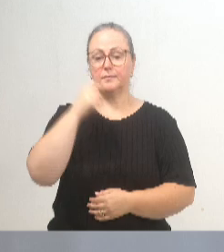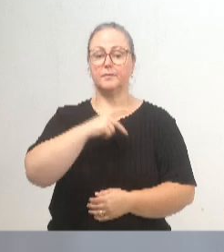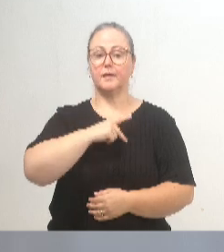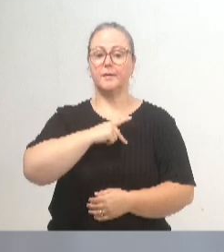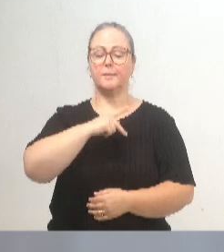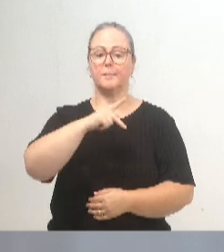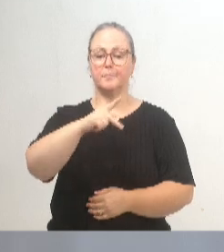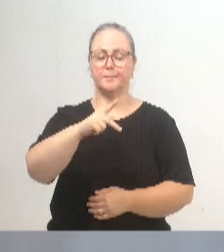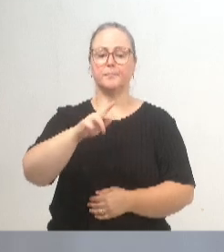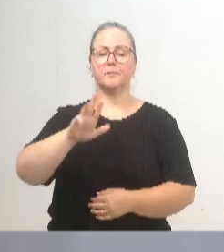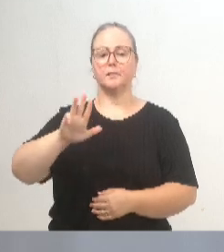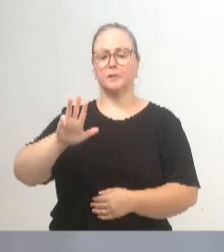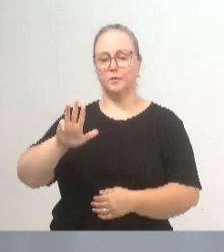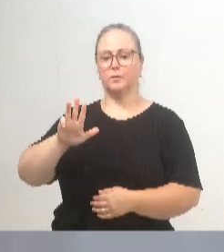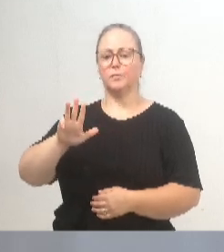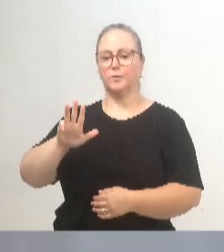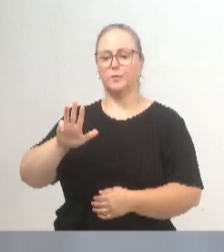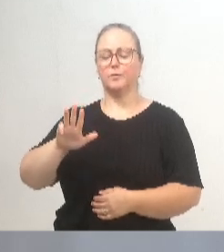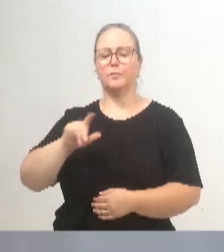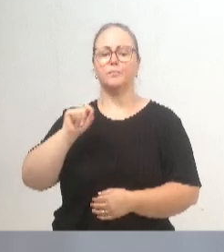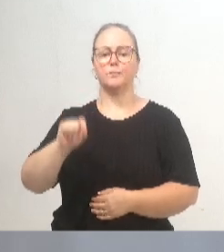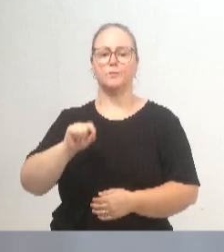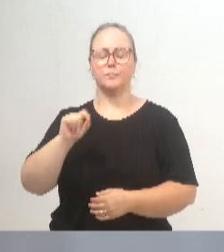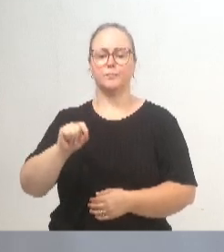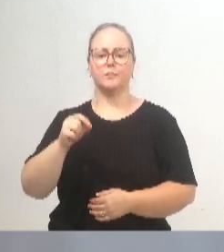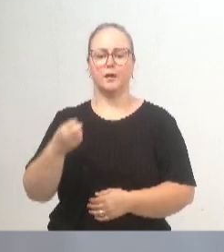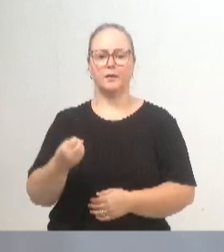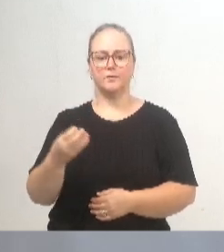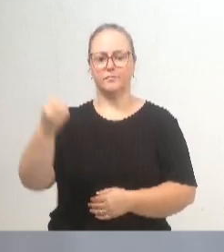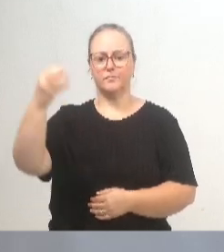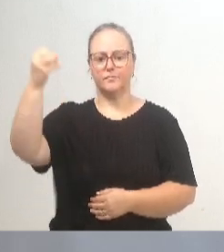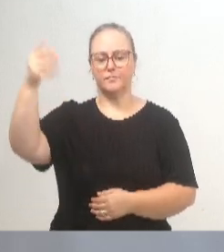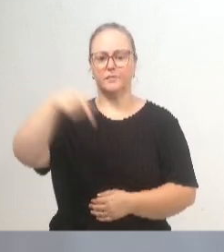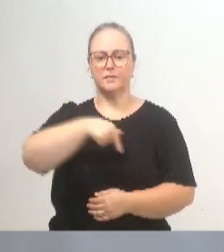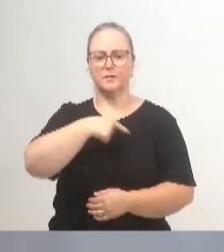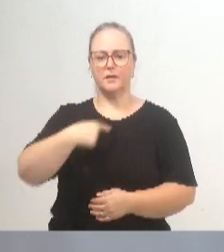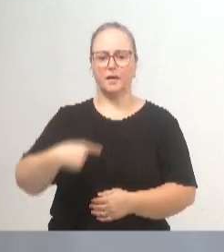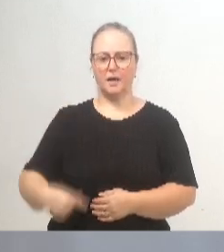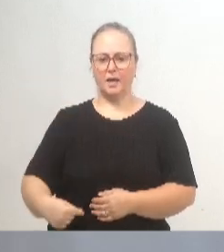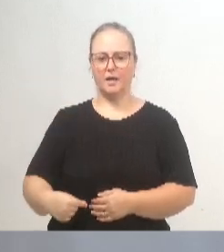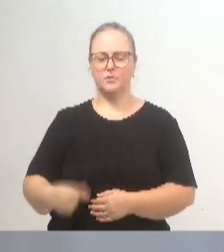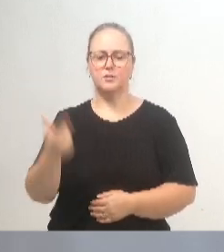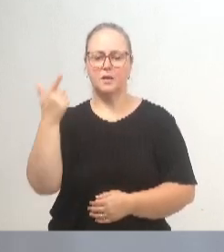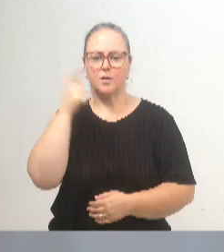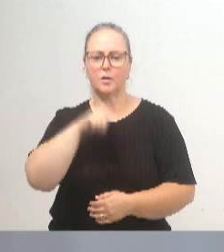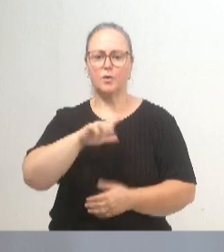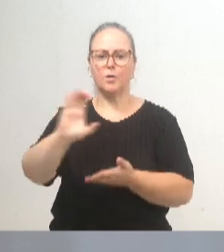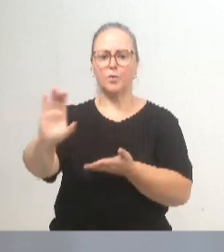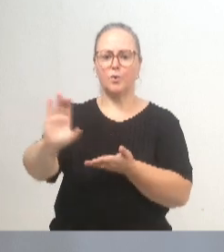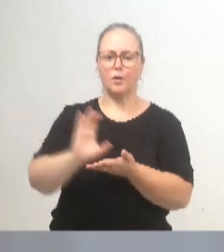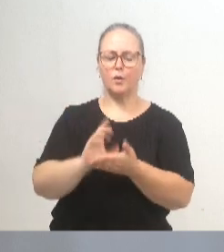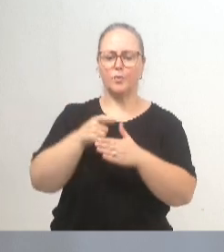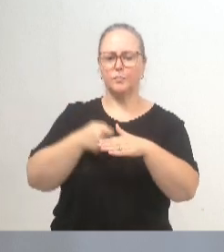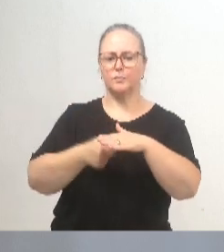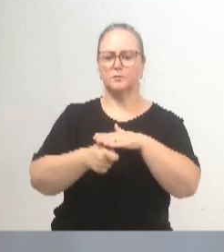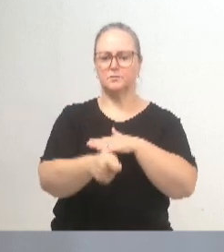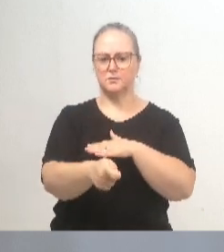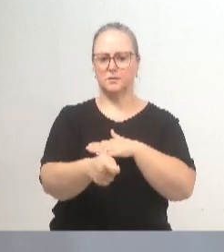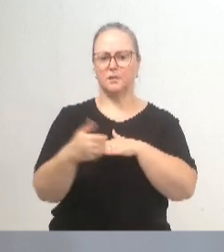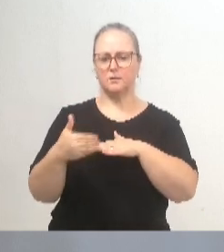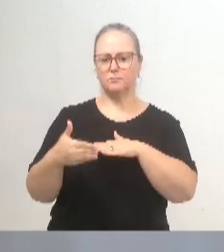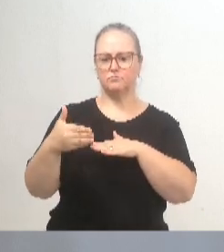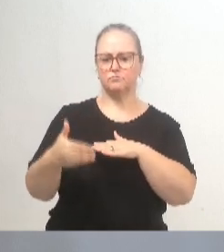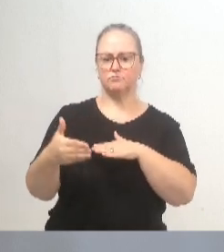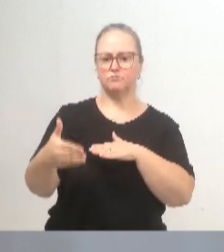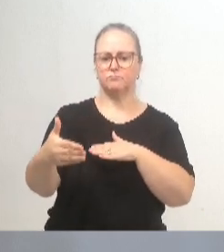presidente Luiz Inácio Lula da Silva, em viagem para a China, trouxe somente de investimento a curto, médio e longo